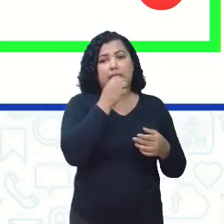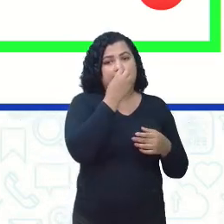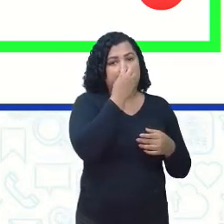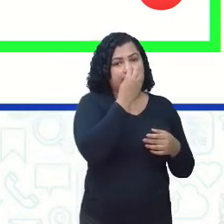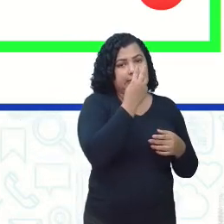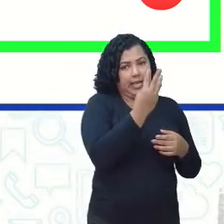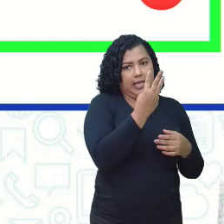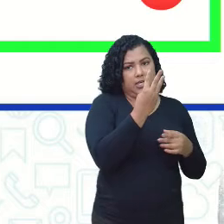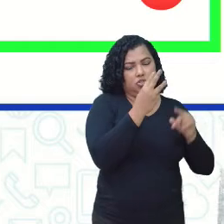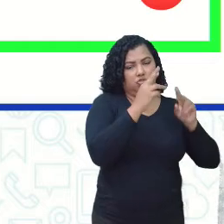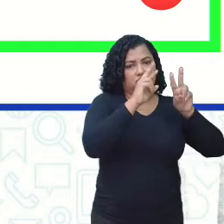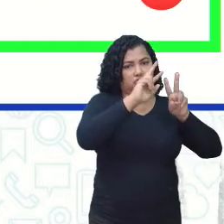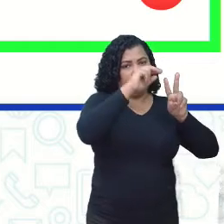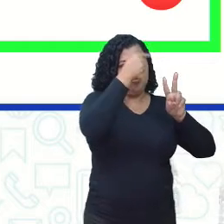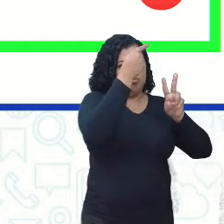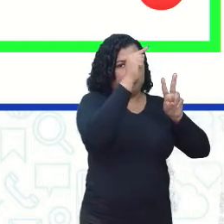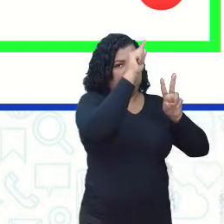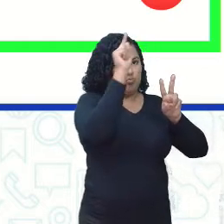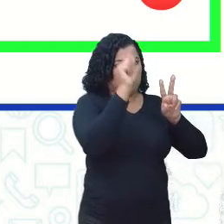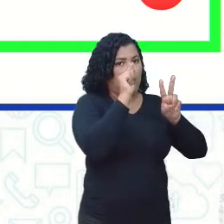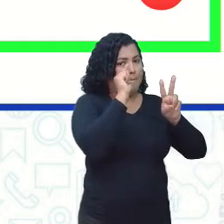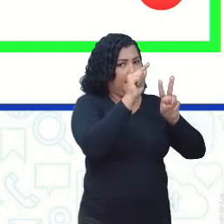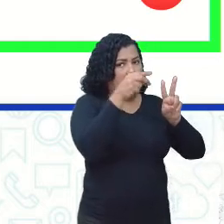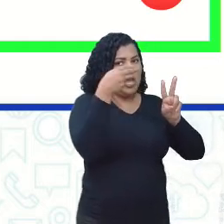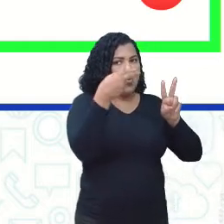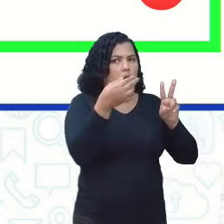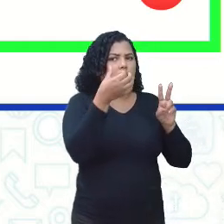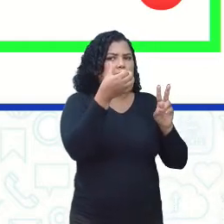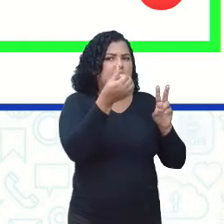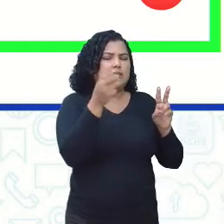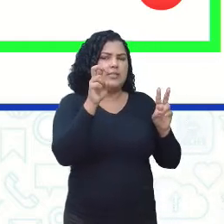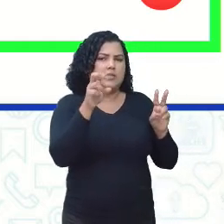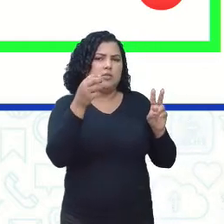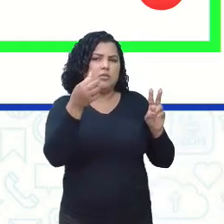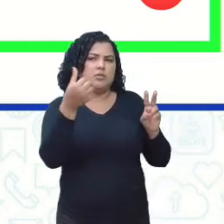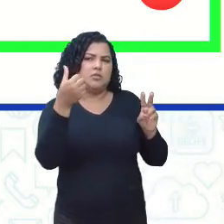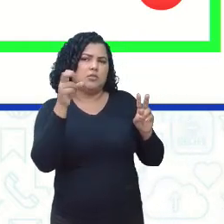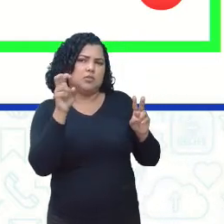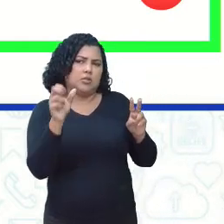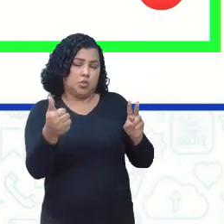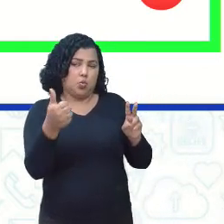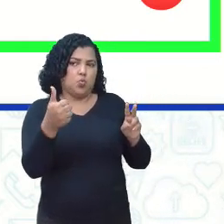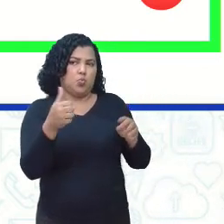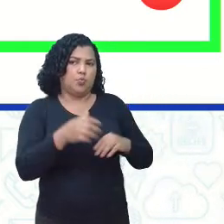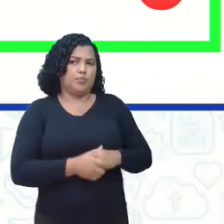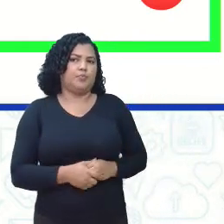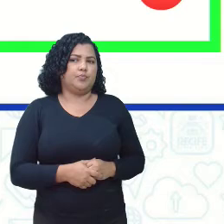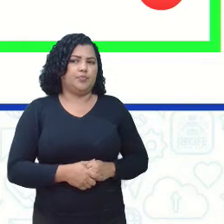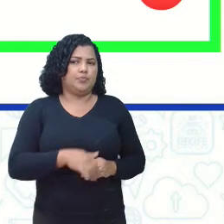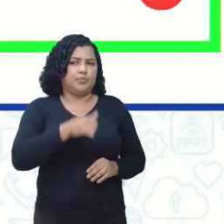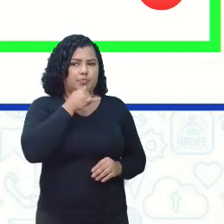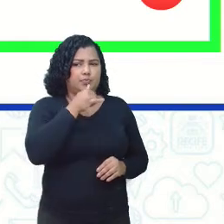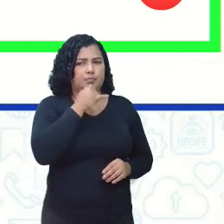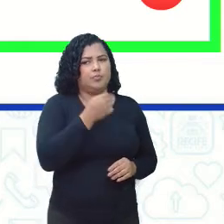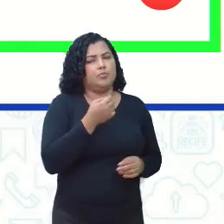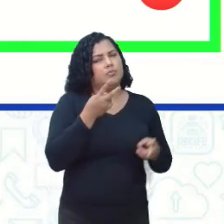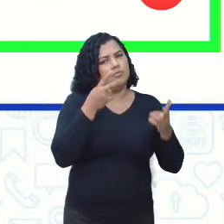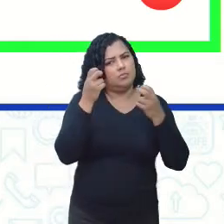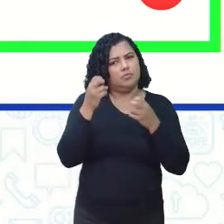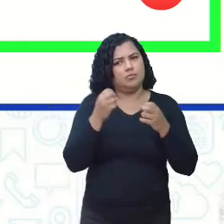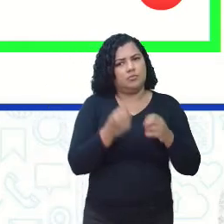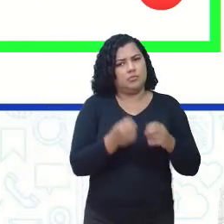é aquele? Observe que na imagem abaixo, 3 elevado à oitava é